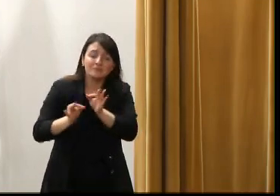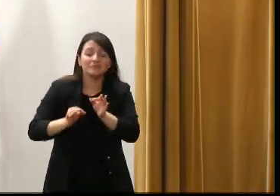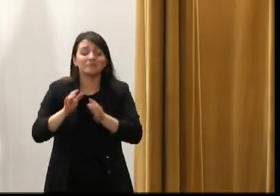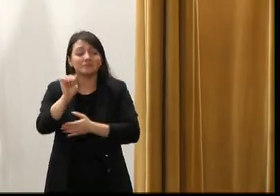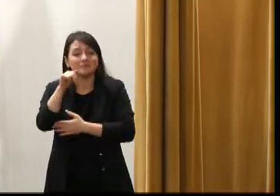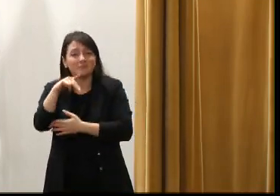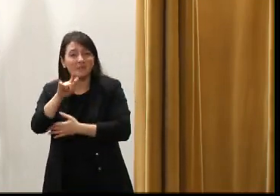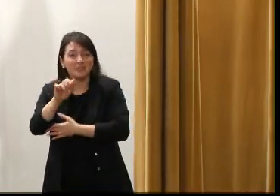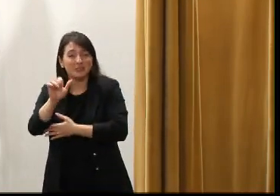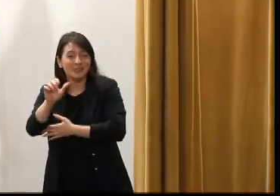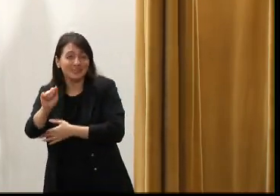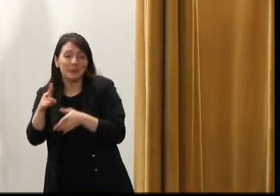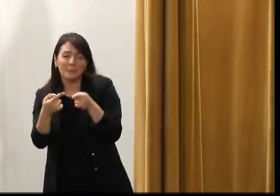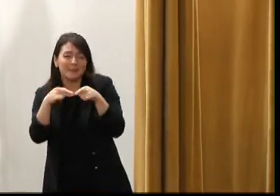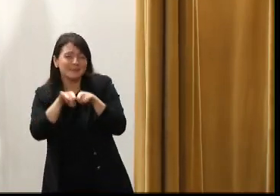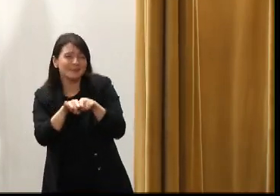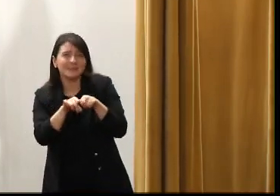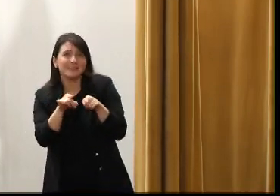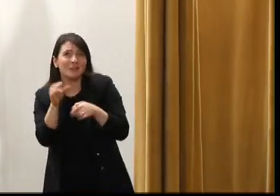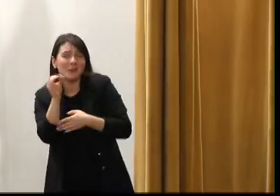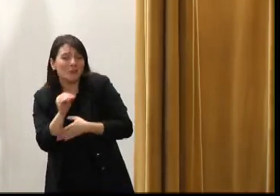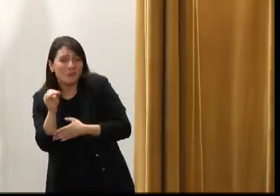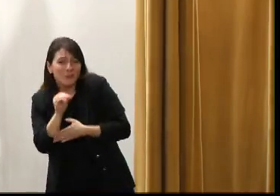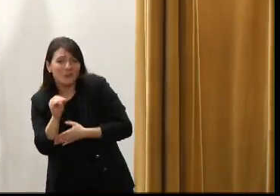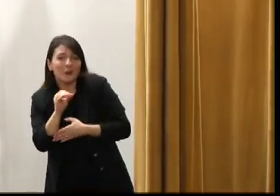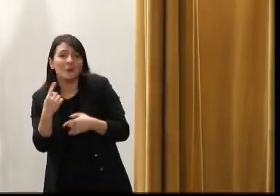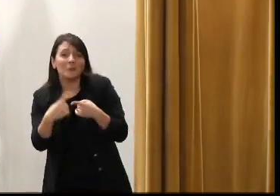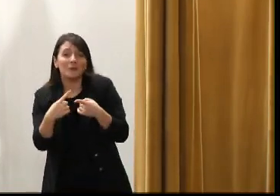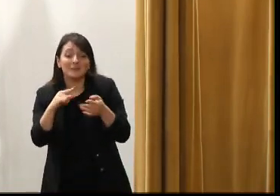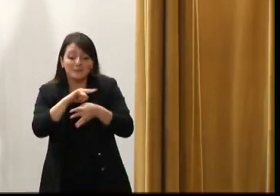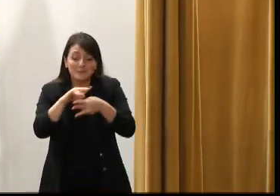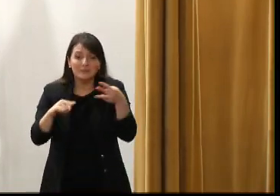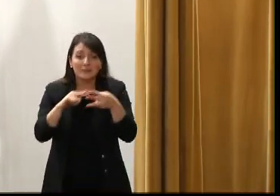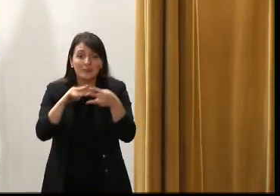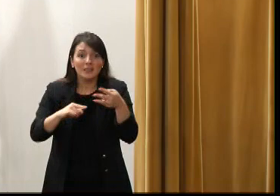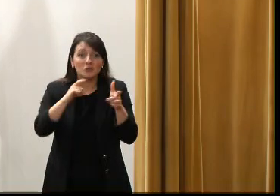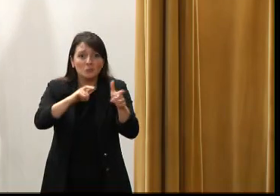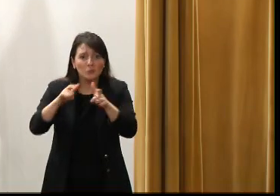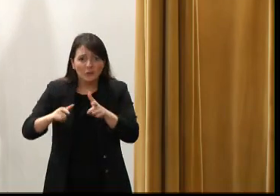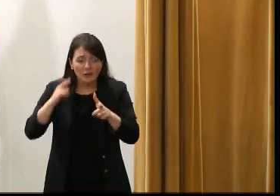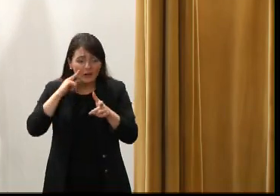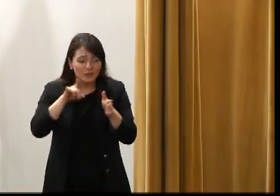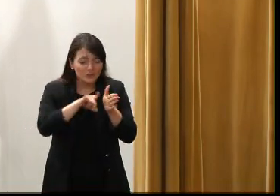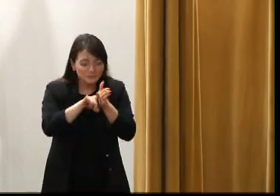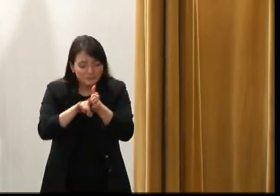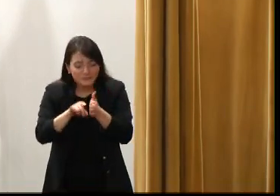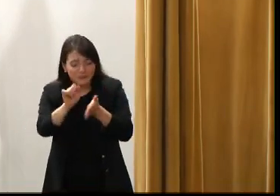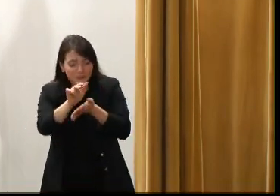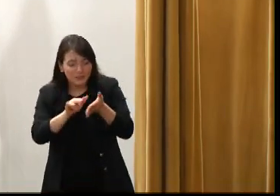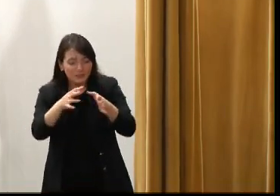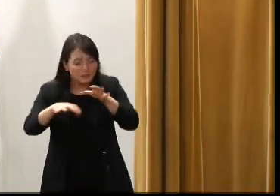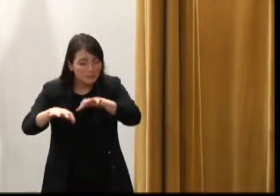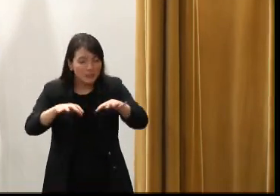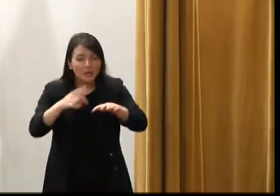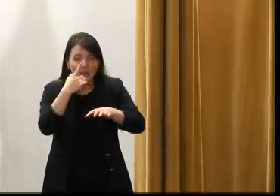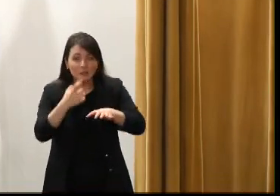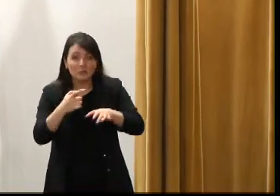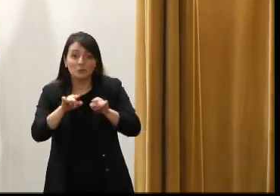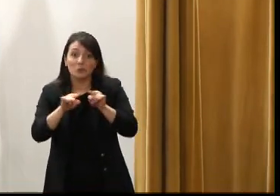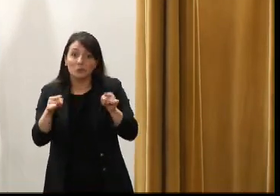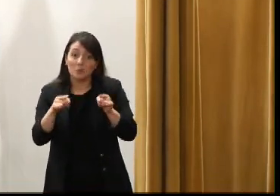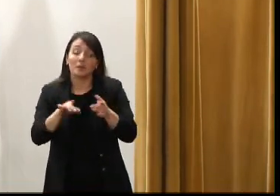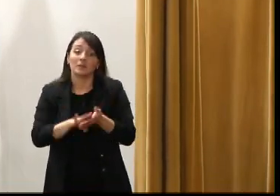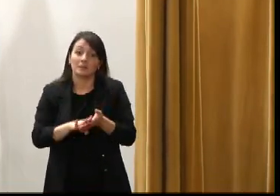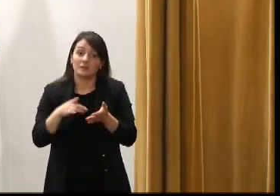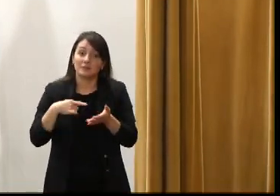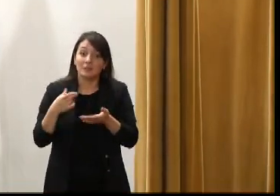parceira espetacular nesse assunto, e já temos 3 unidades de triagem com licenciamento. E tudo isso gera custos, porque eles têm